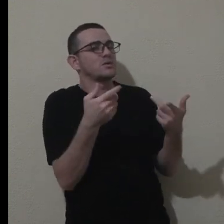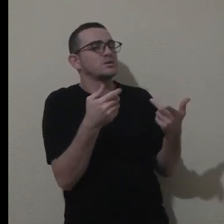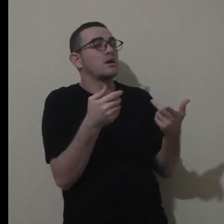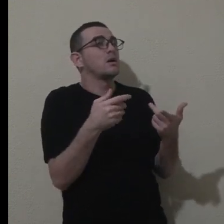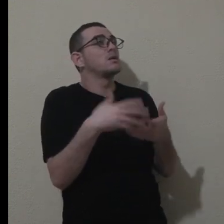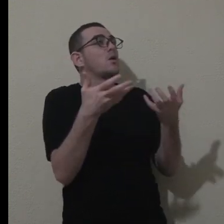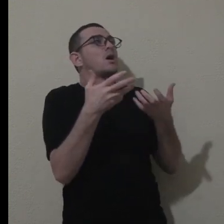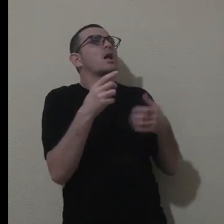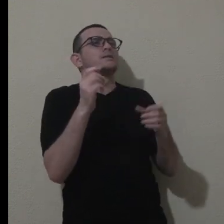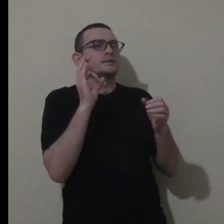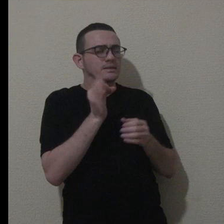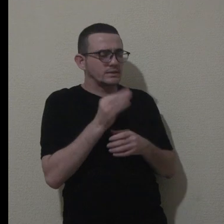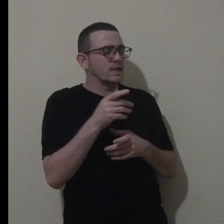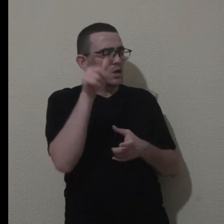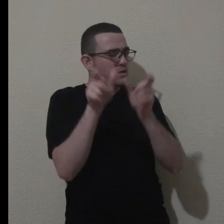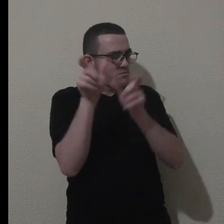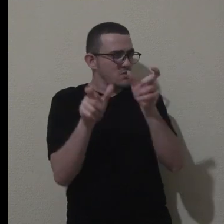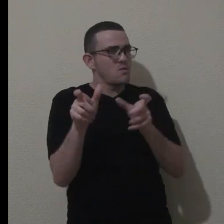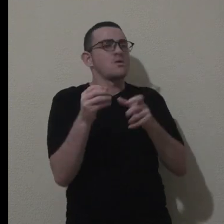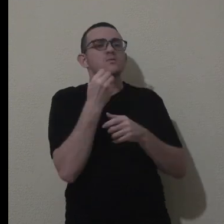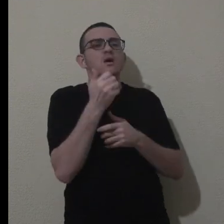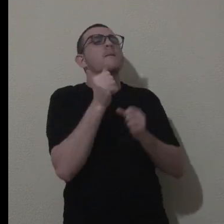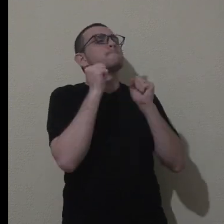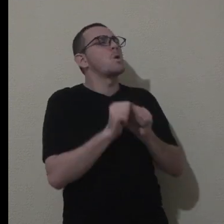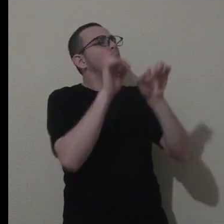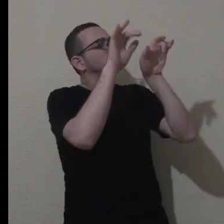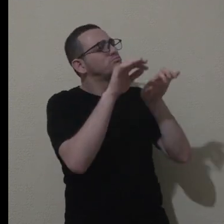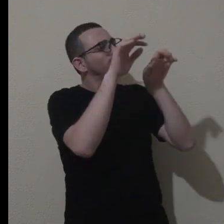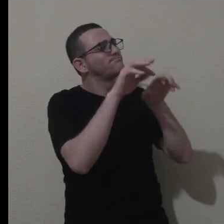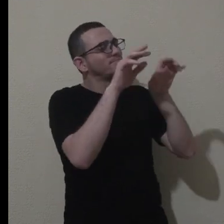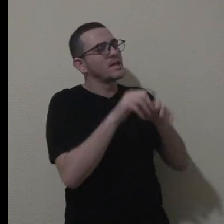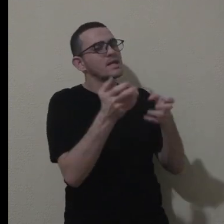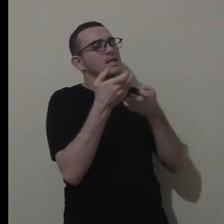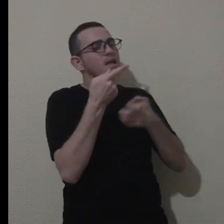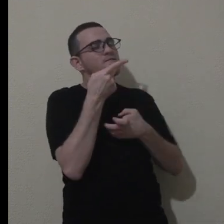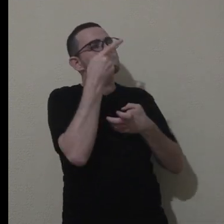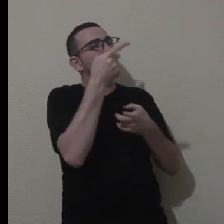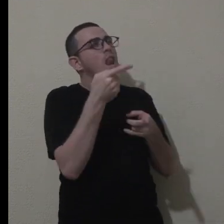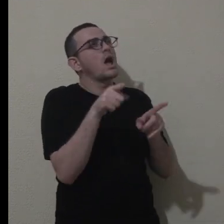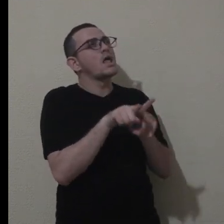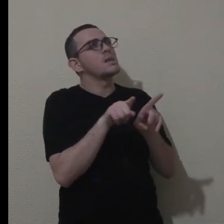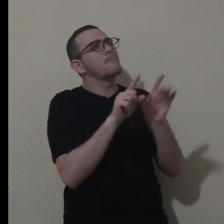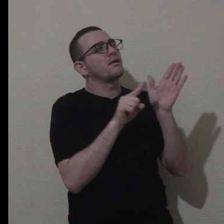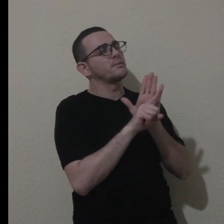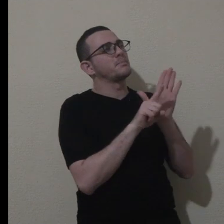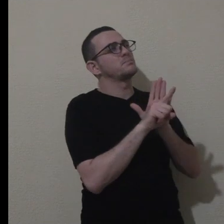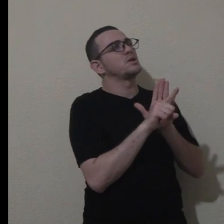Pessoal, podem mandar, tenho certeza que o pessoal também gostou bastante, podem mandar nos comentários, ou se alguém quiser falar